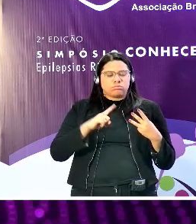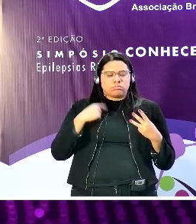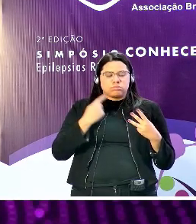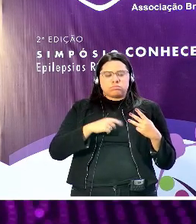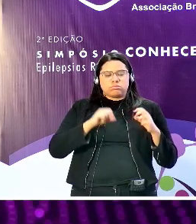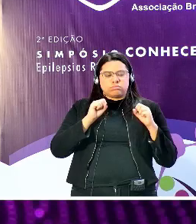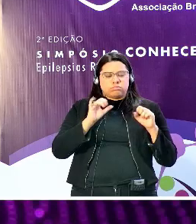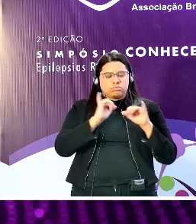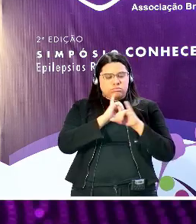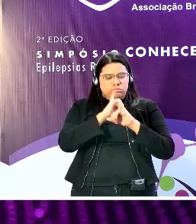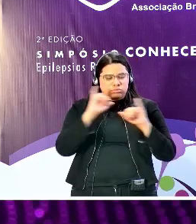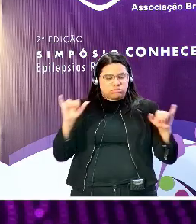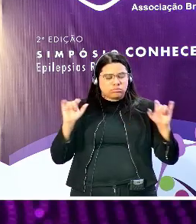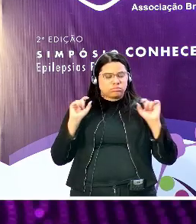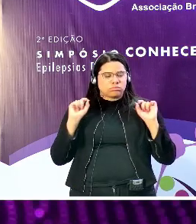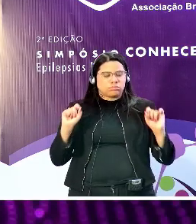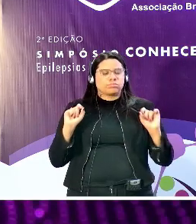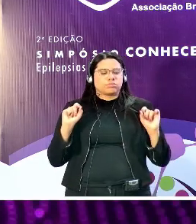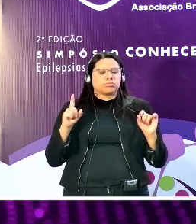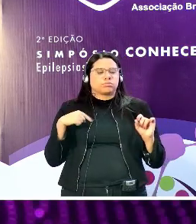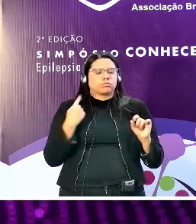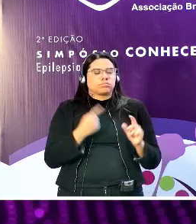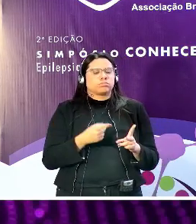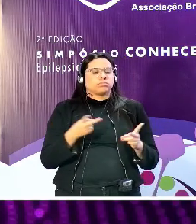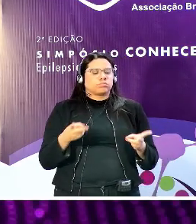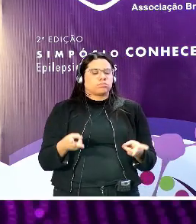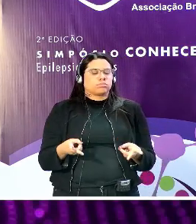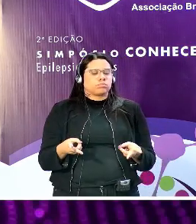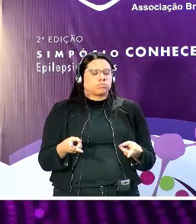é, a gente vê